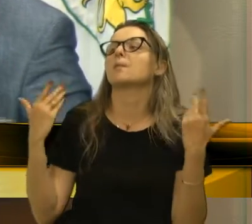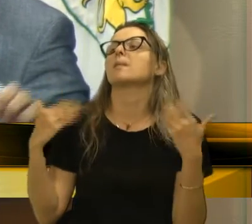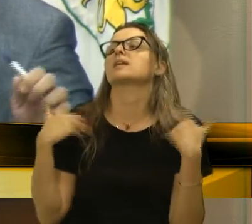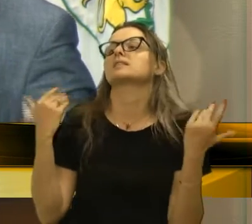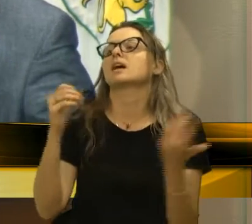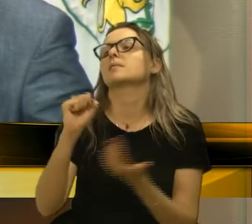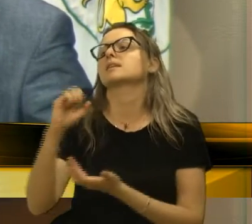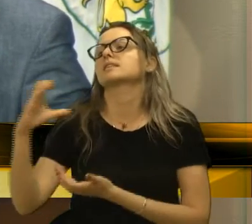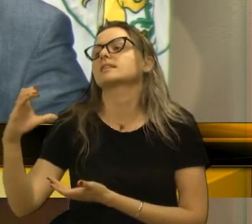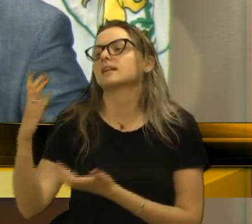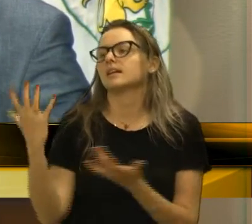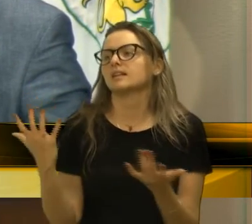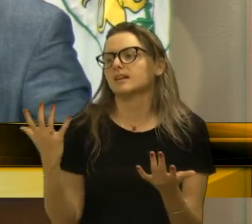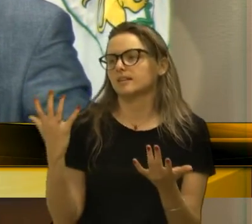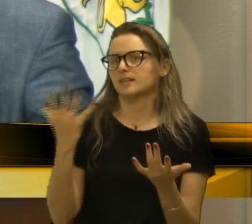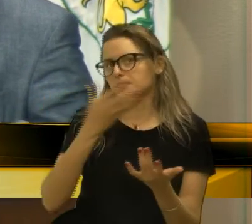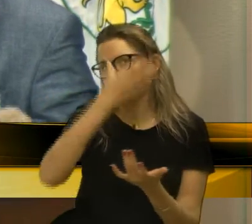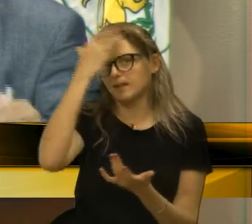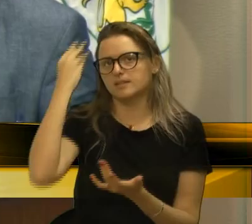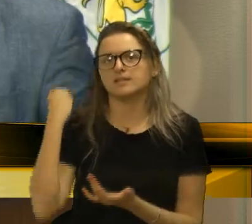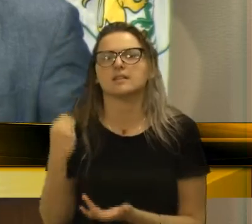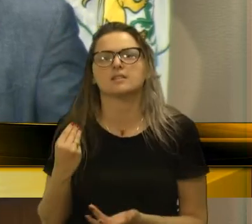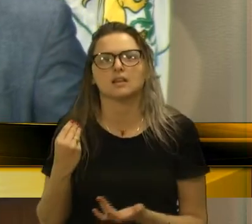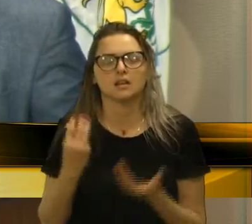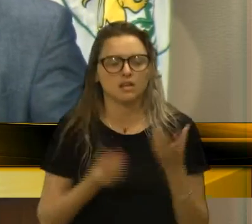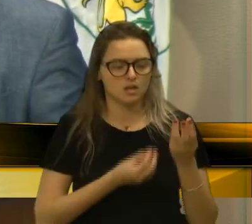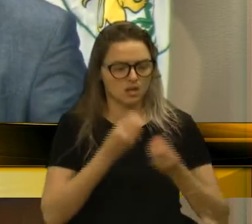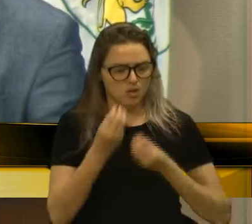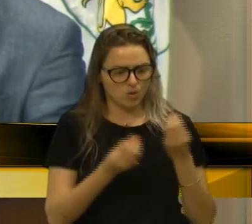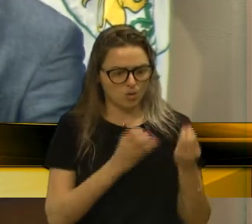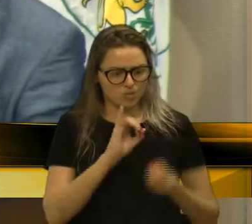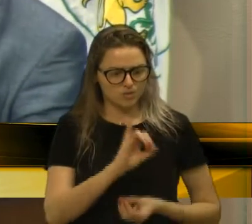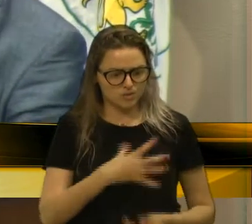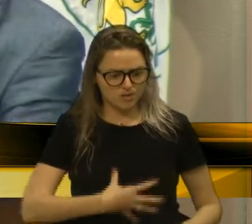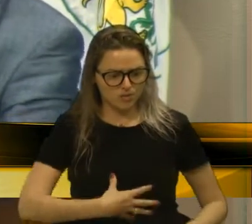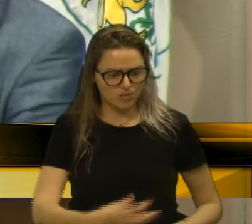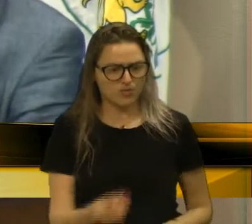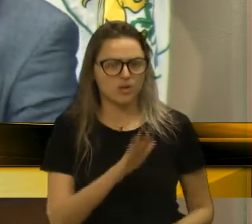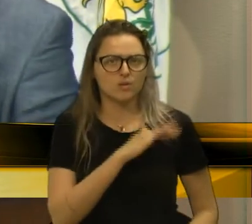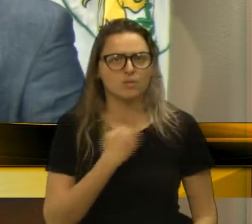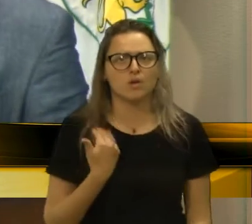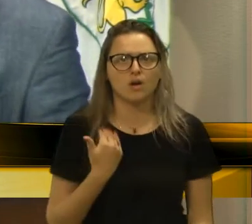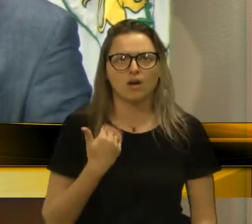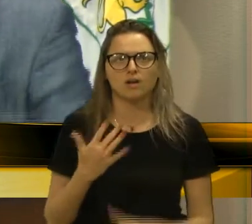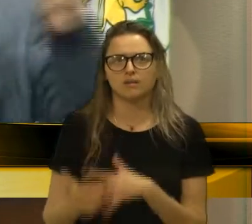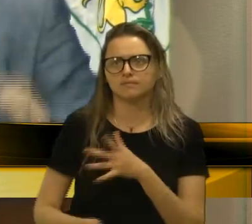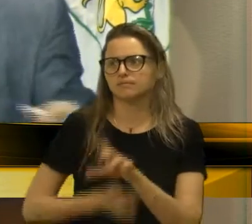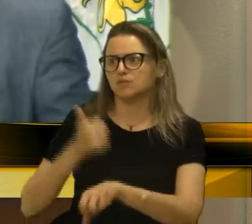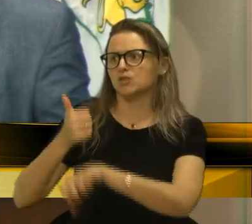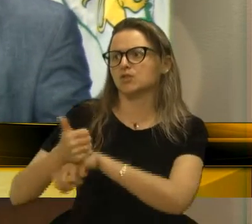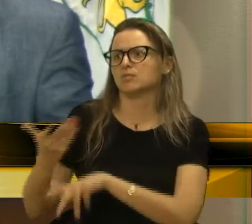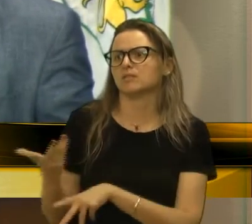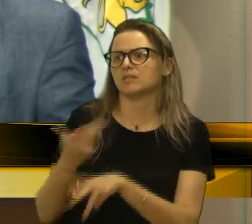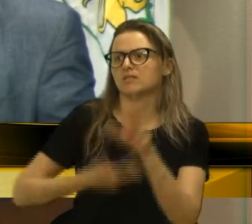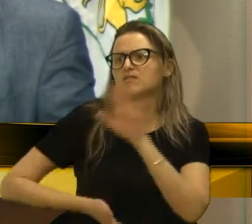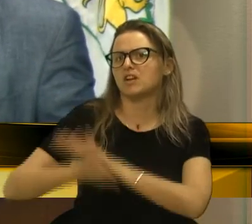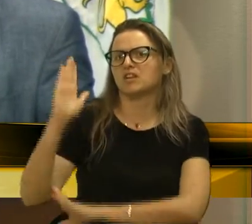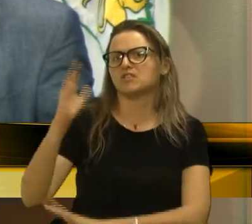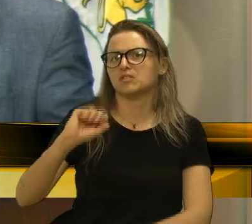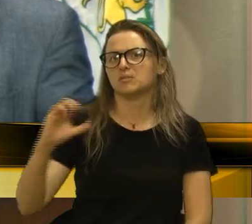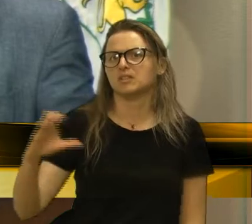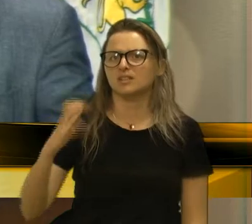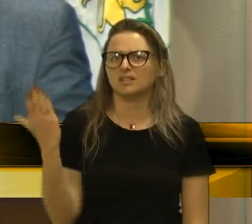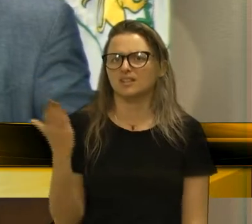Santa Catarina para desencanar um pouquinho. Como se a perda de um filho de 10 anos fosse ser superada na segunda-feira, viajando para Santa